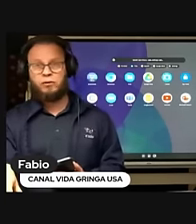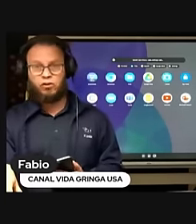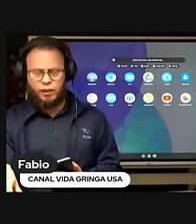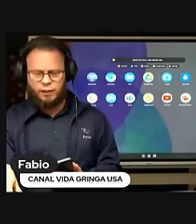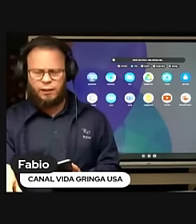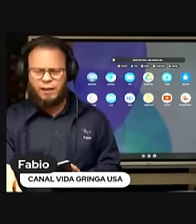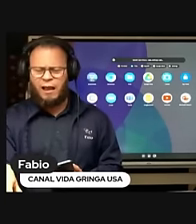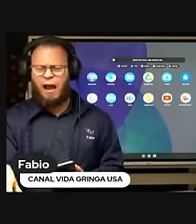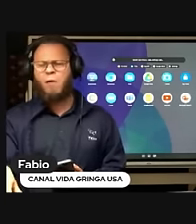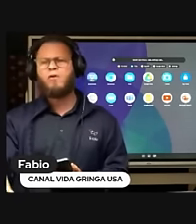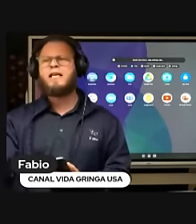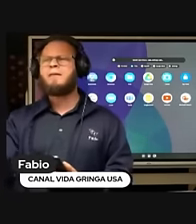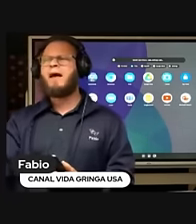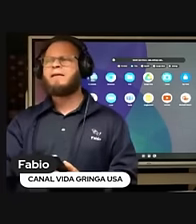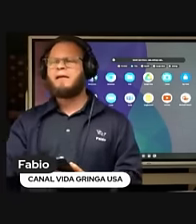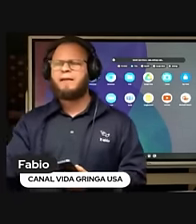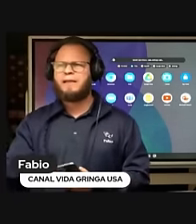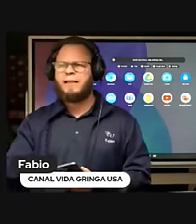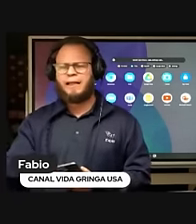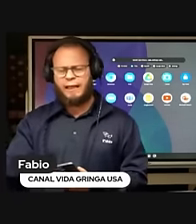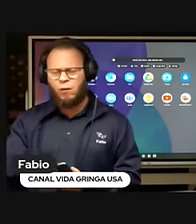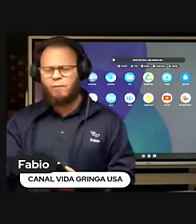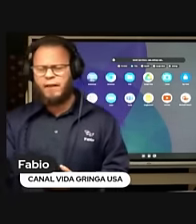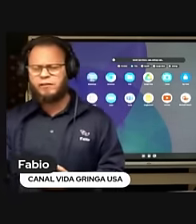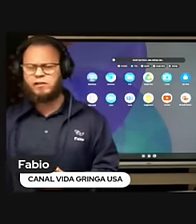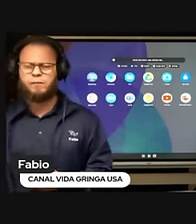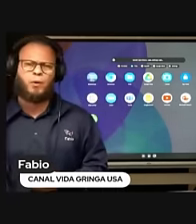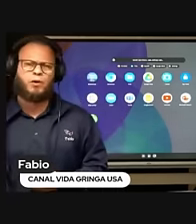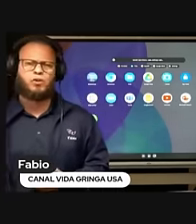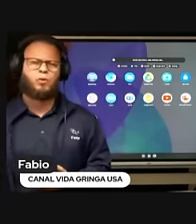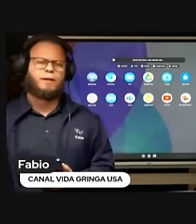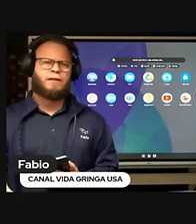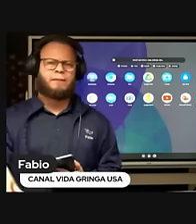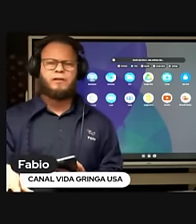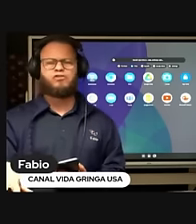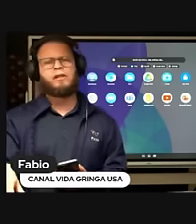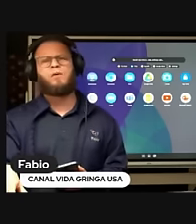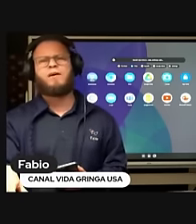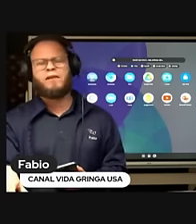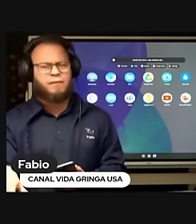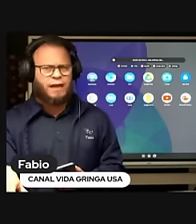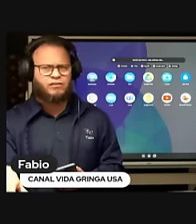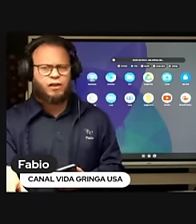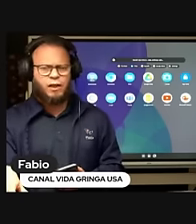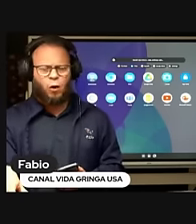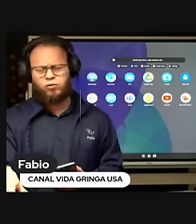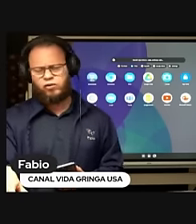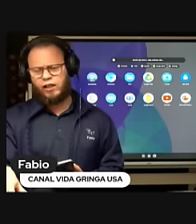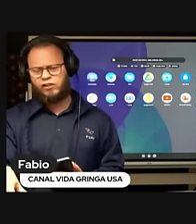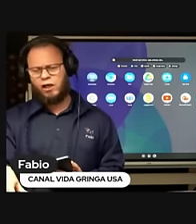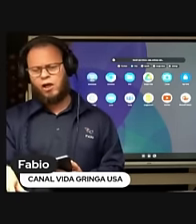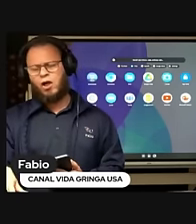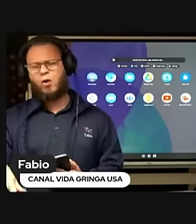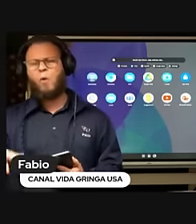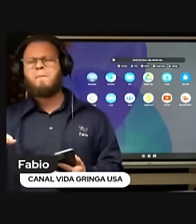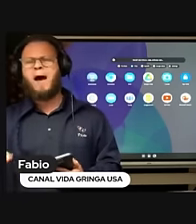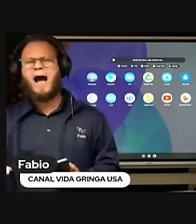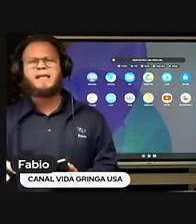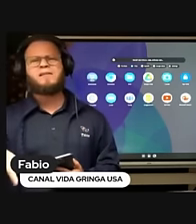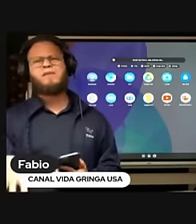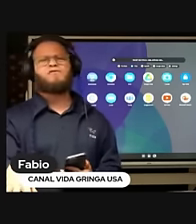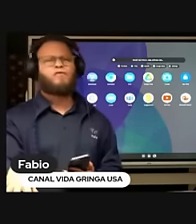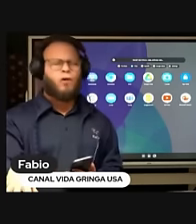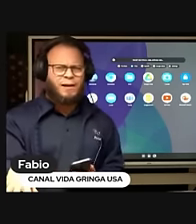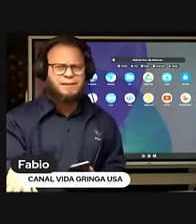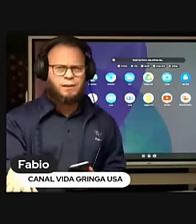a mentira, a única maneira que realmente se pode combater a mentira é com a verdade. Ou seja, com